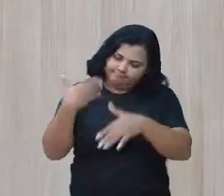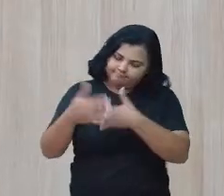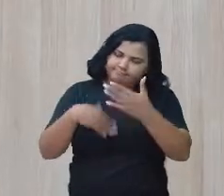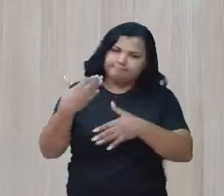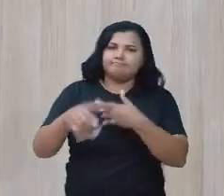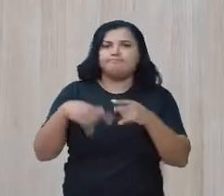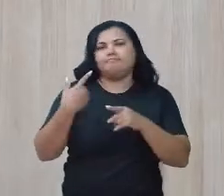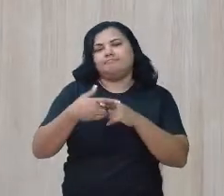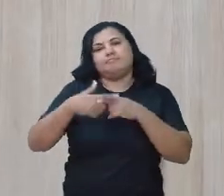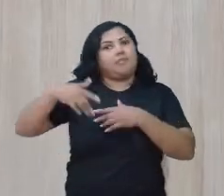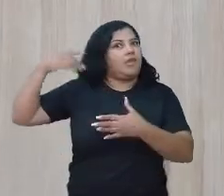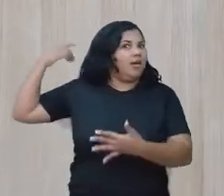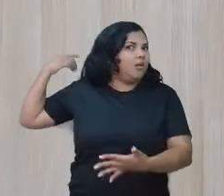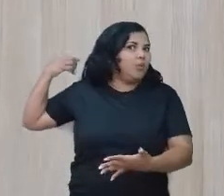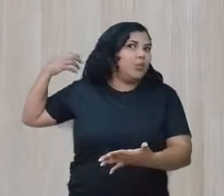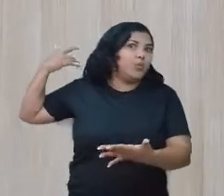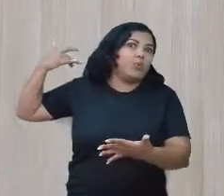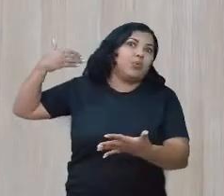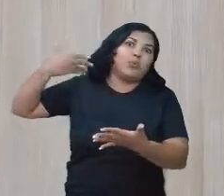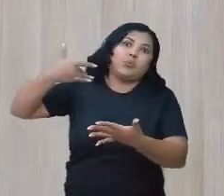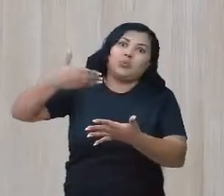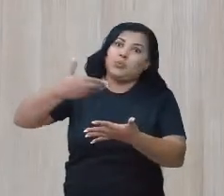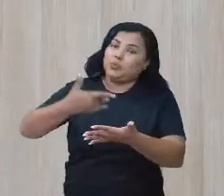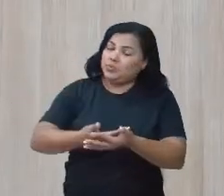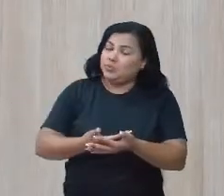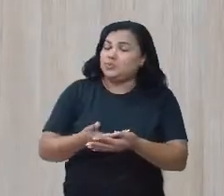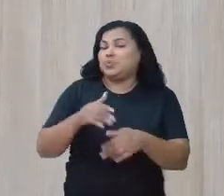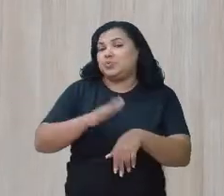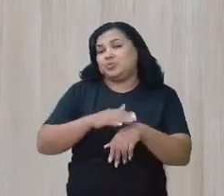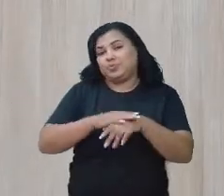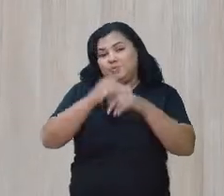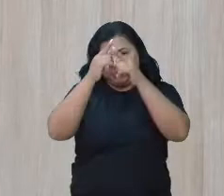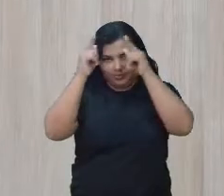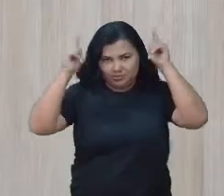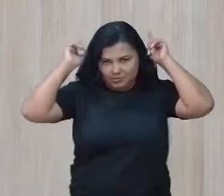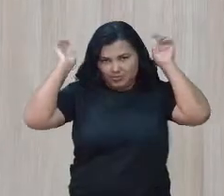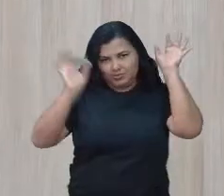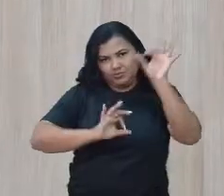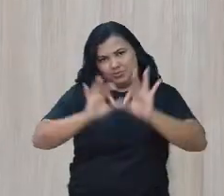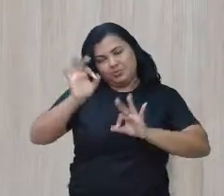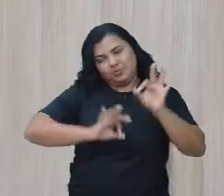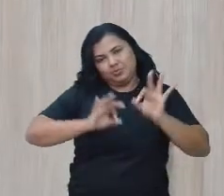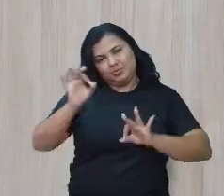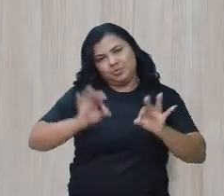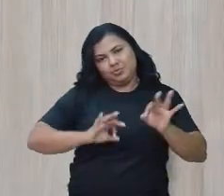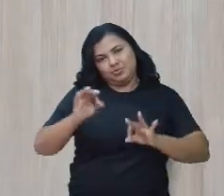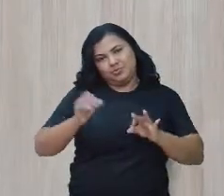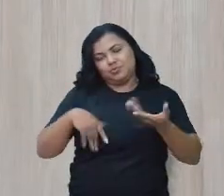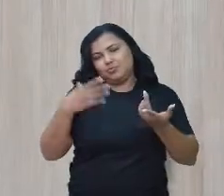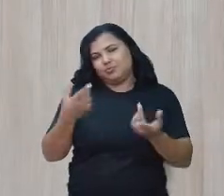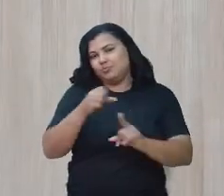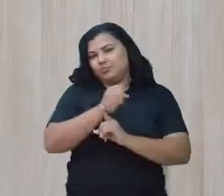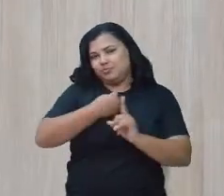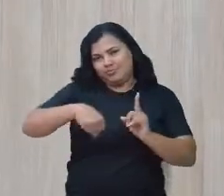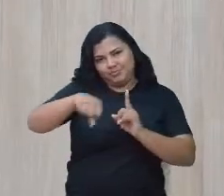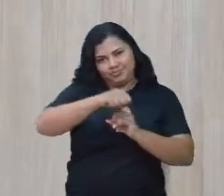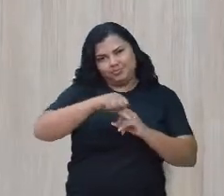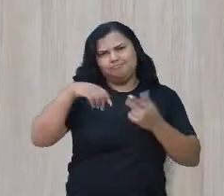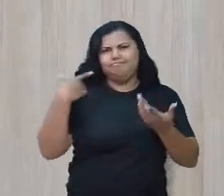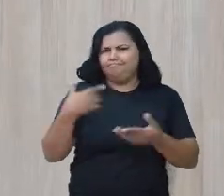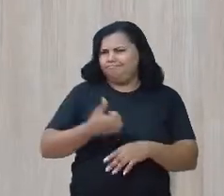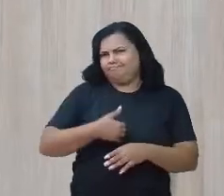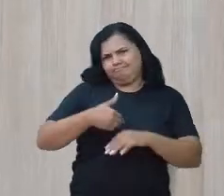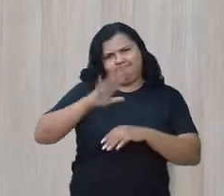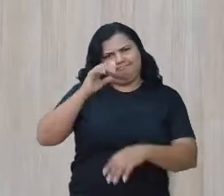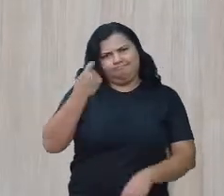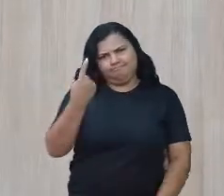da Idade da Pedra até o momento em que a Grécia se organizou enquanto civilização, passou-se